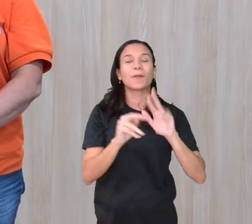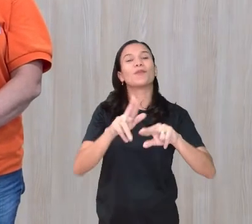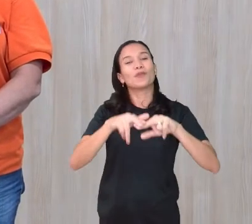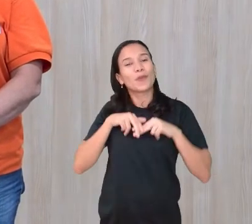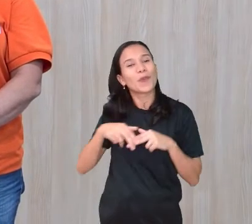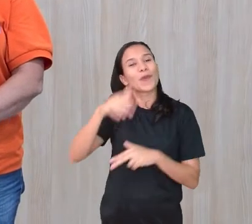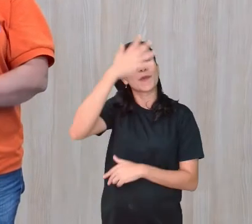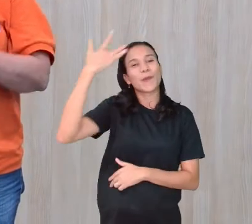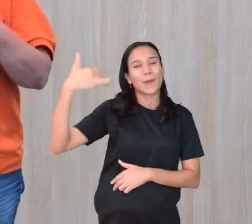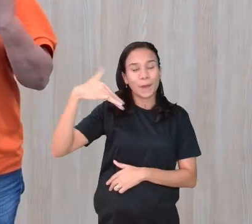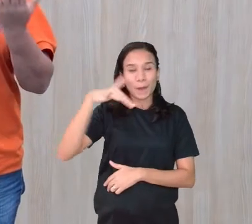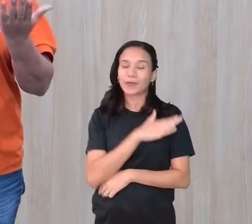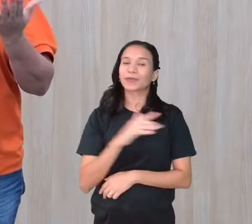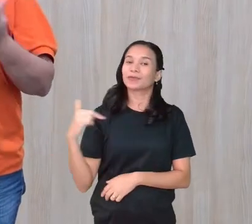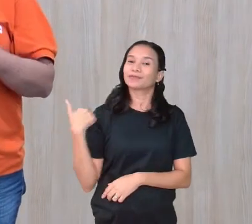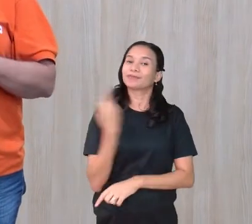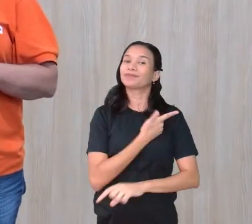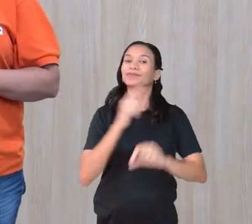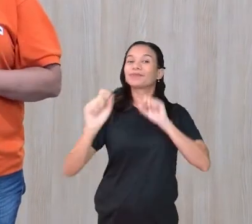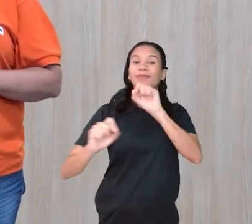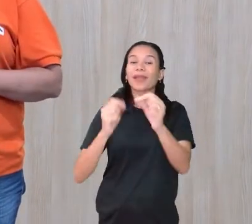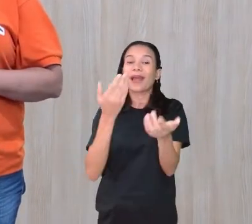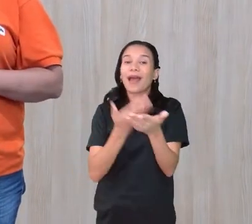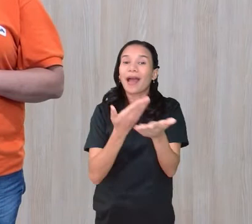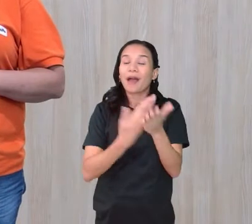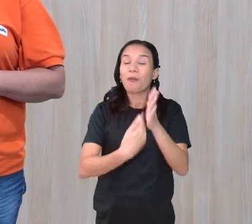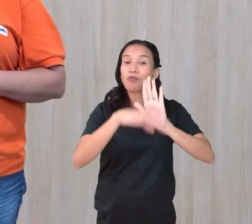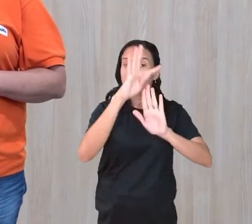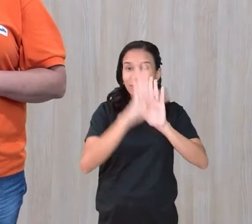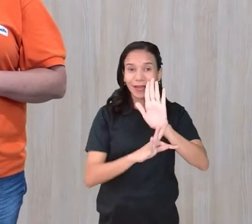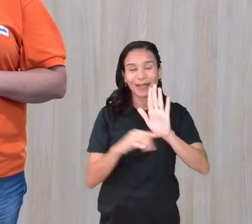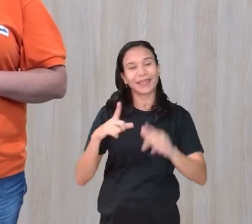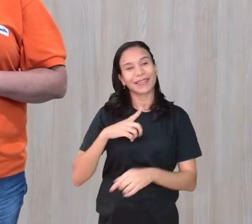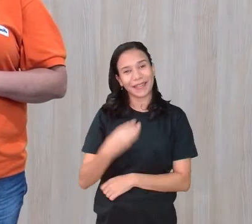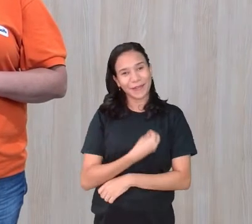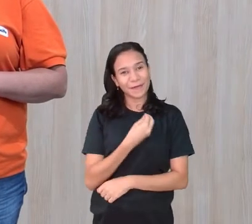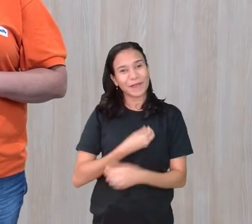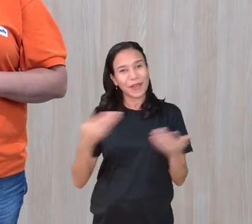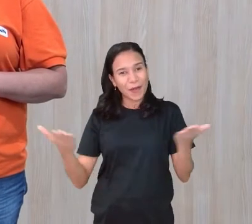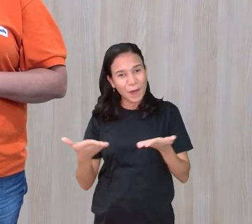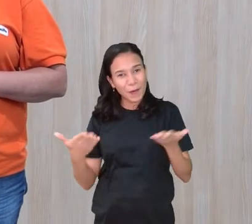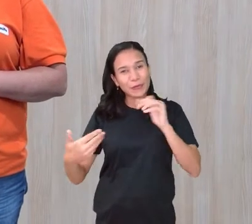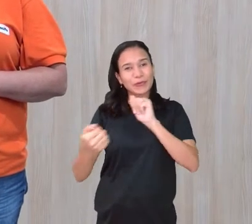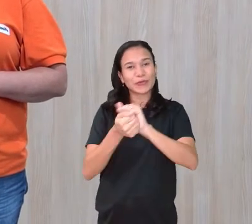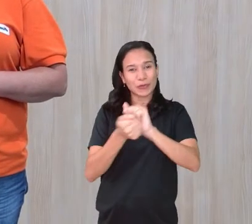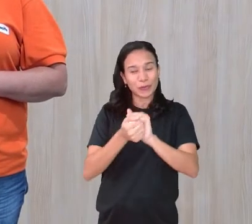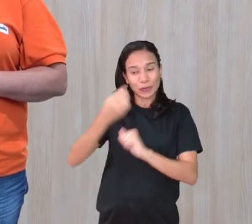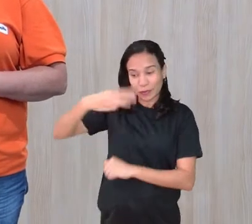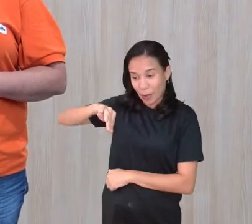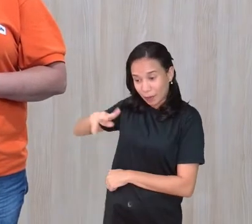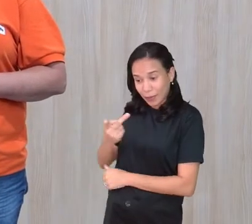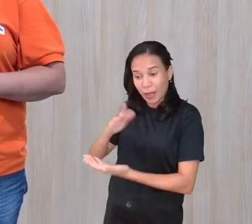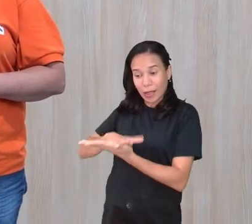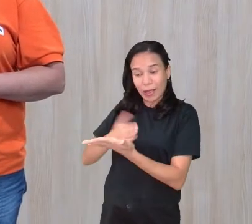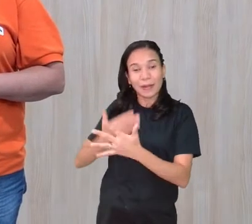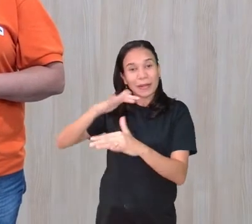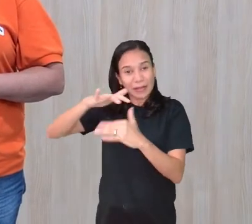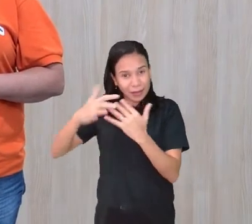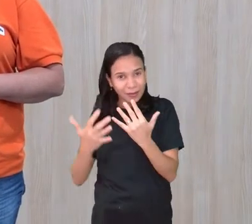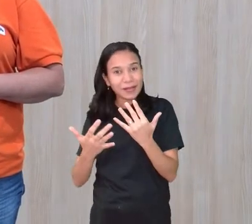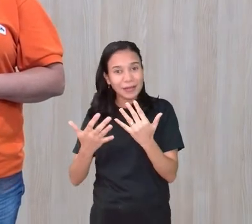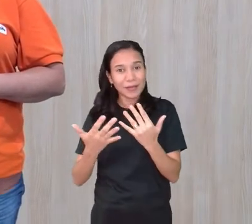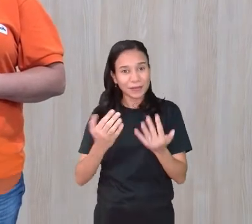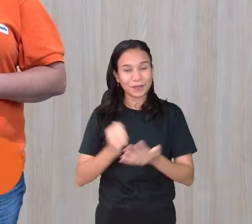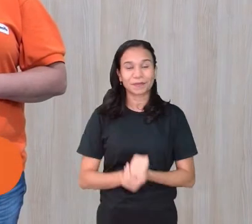pessoal, vamos para mais uma aula de texto. Eu tenho o privilégio de ter comigo aqui Helena, nossa